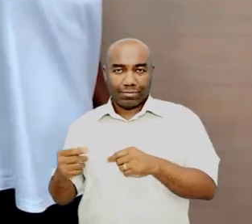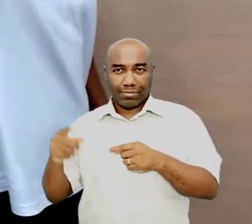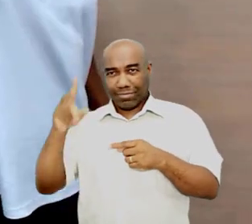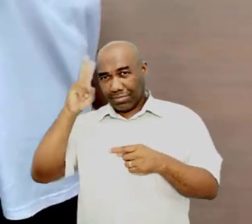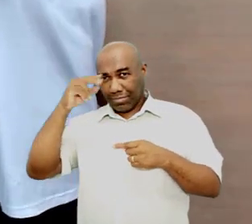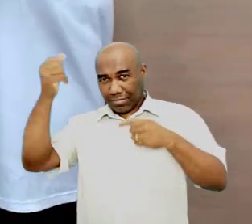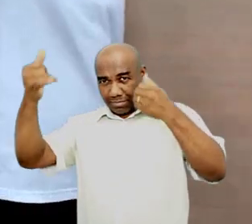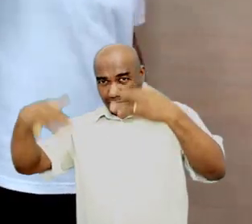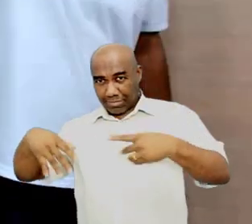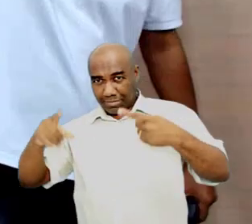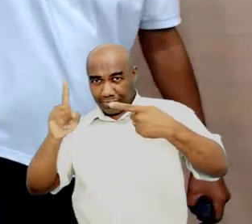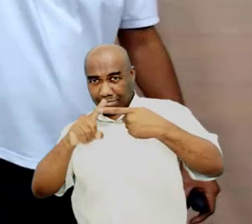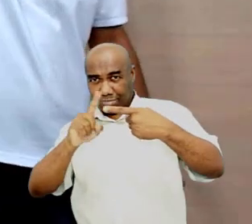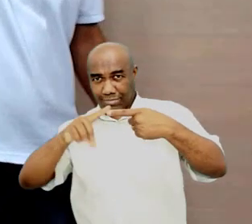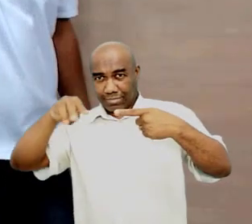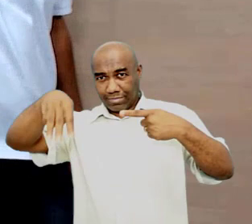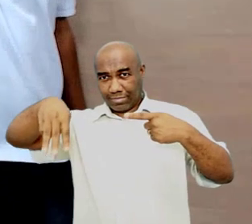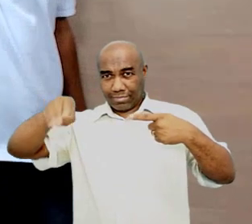carioteca,